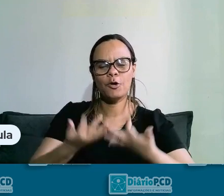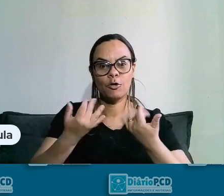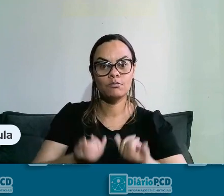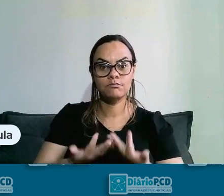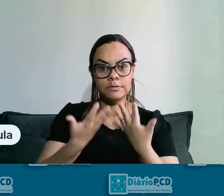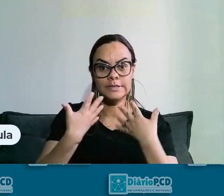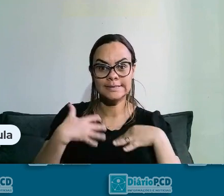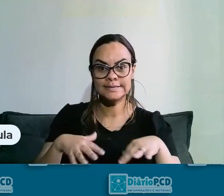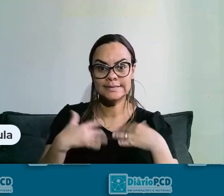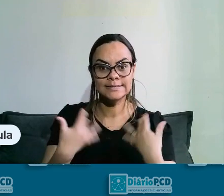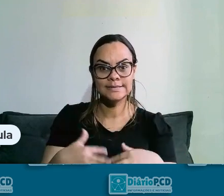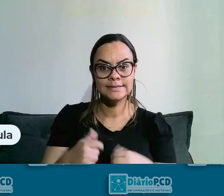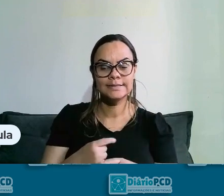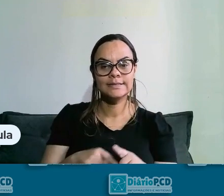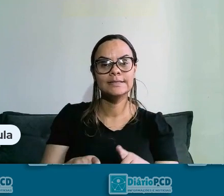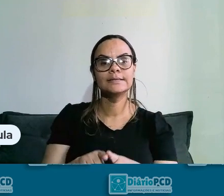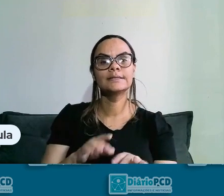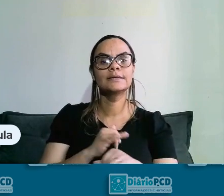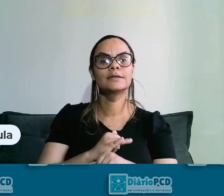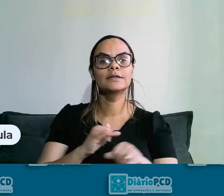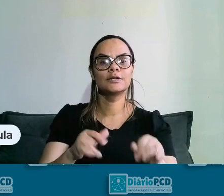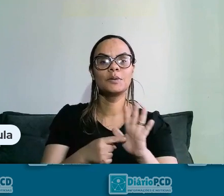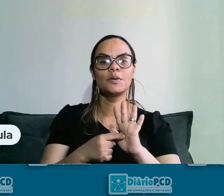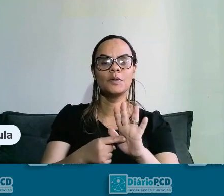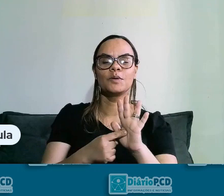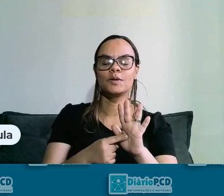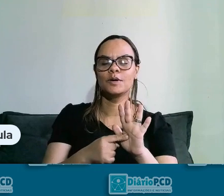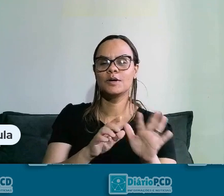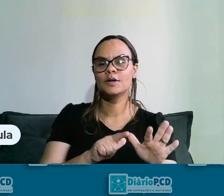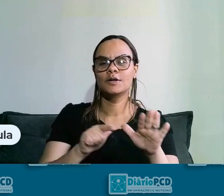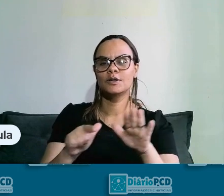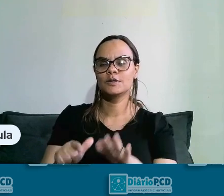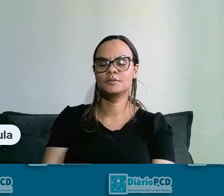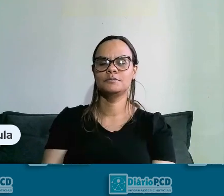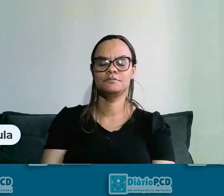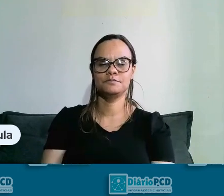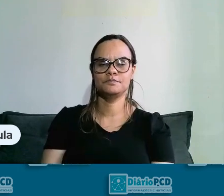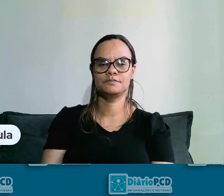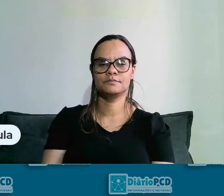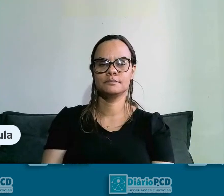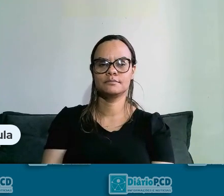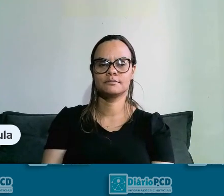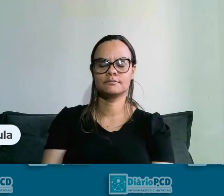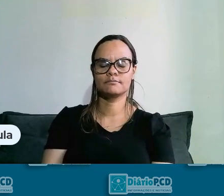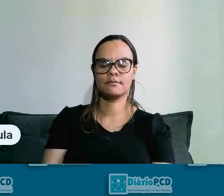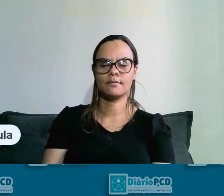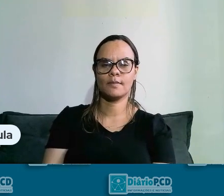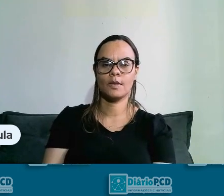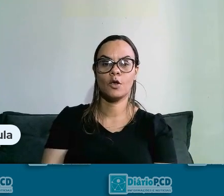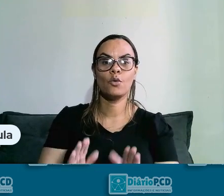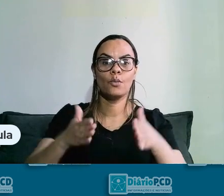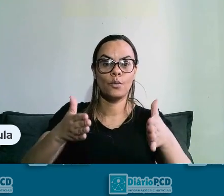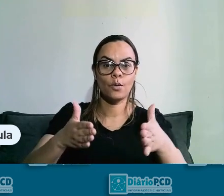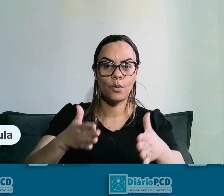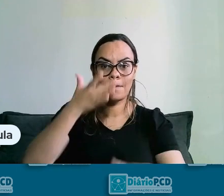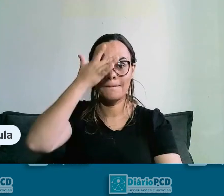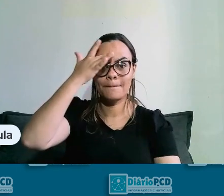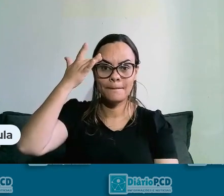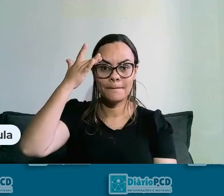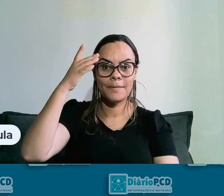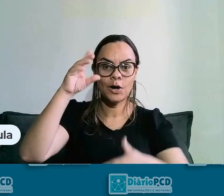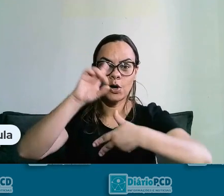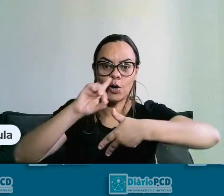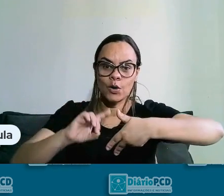um assunto em que foi destaque nos últimos dias em todo o Brasil. Em respeito às pessoas com baixa visão, monoculares e